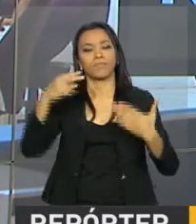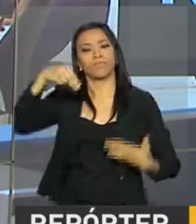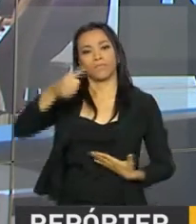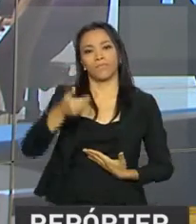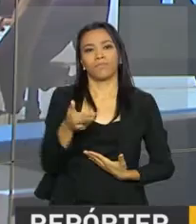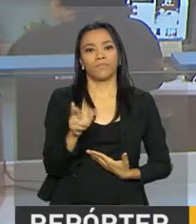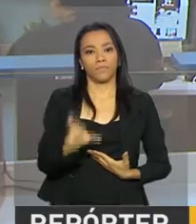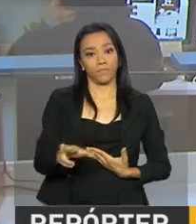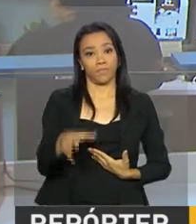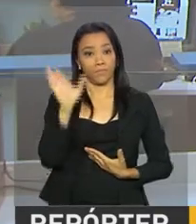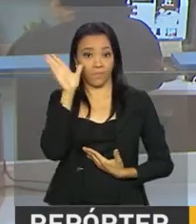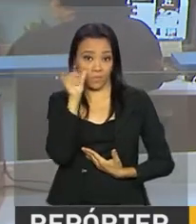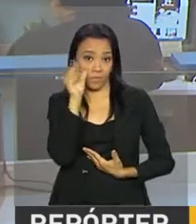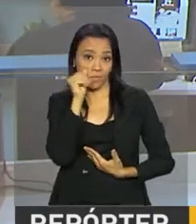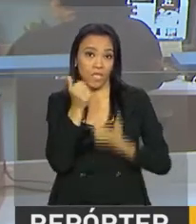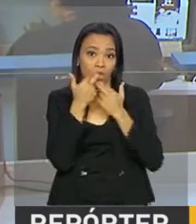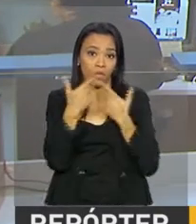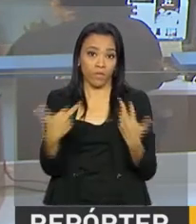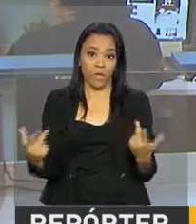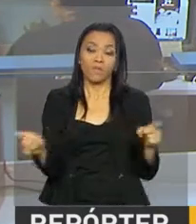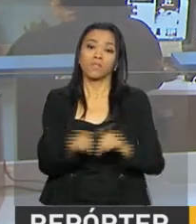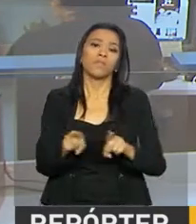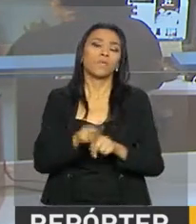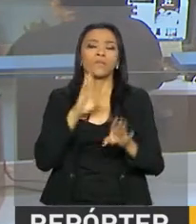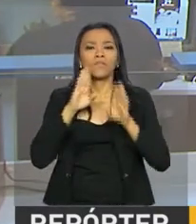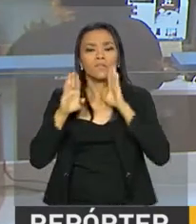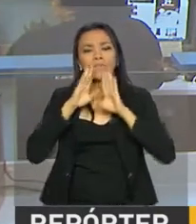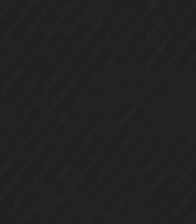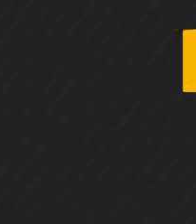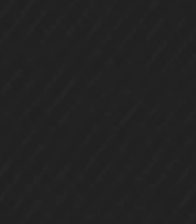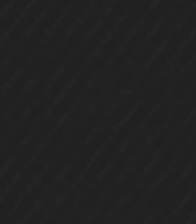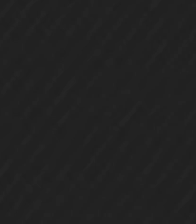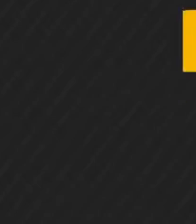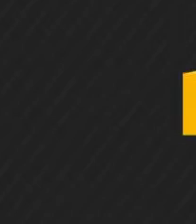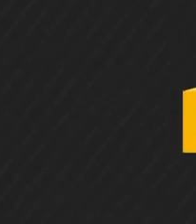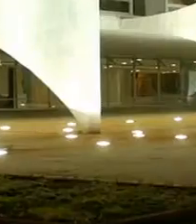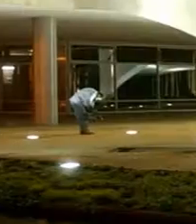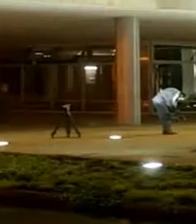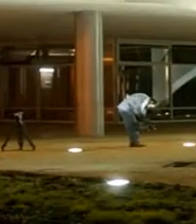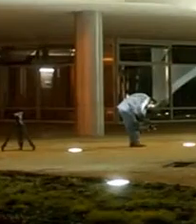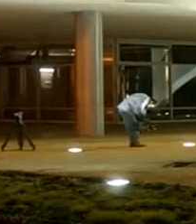e nbr acompanhe as novidades também pelas nossas sociais